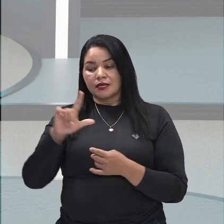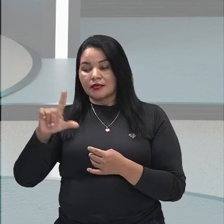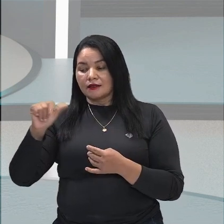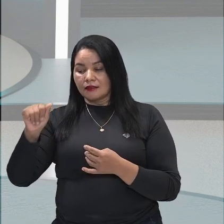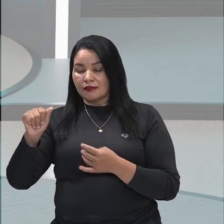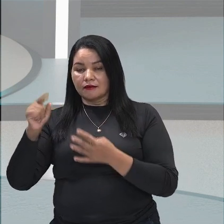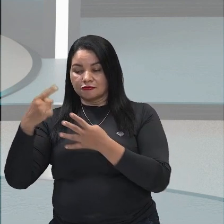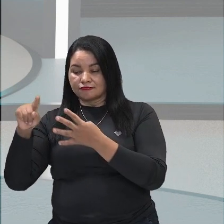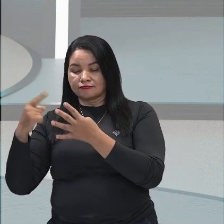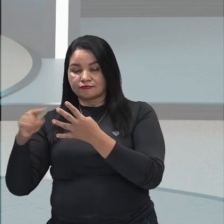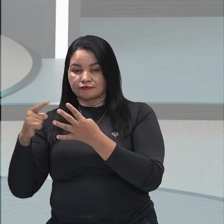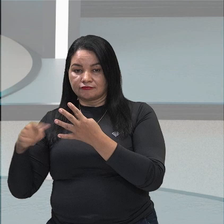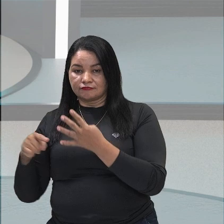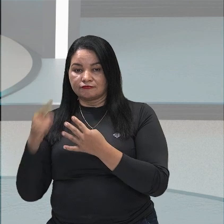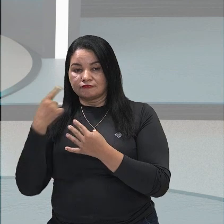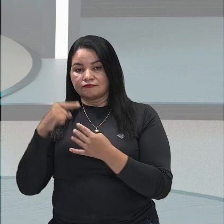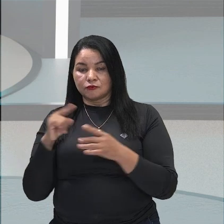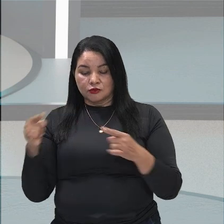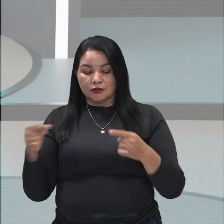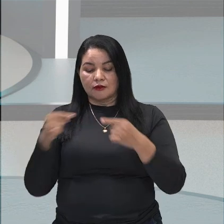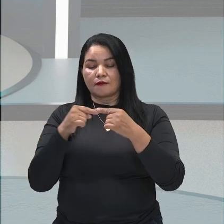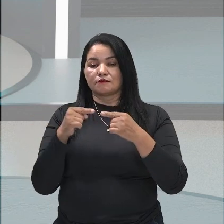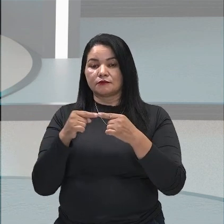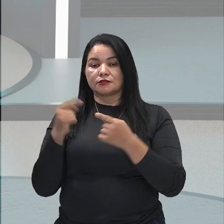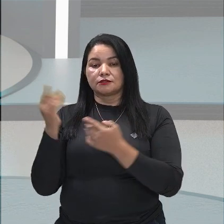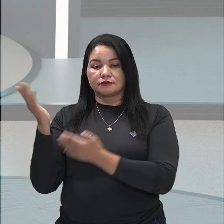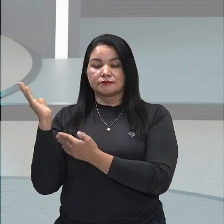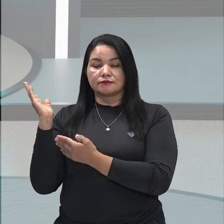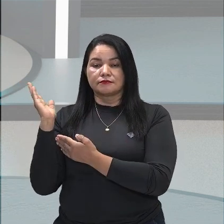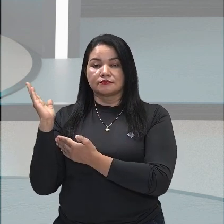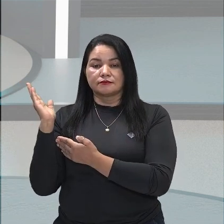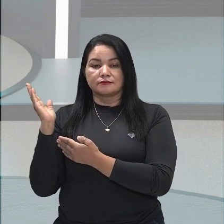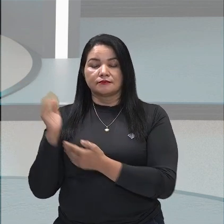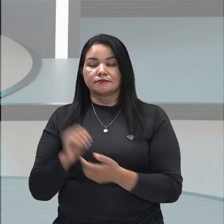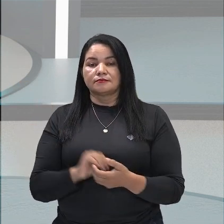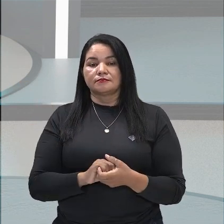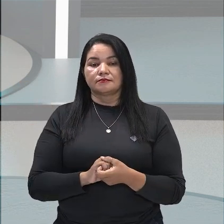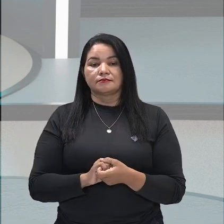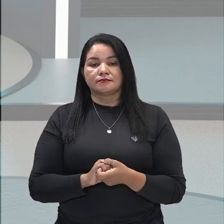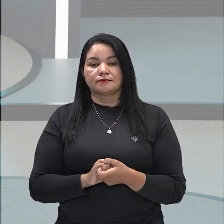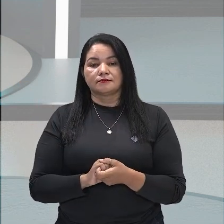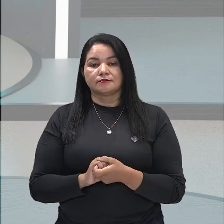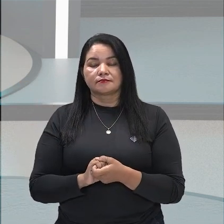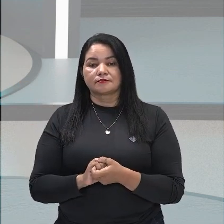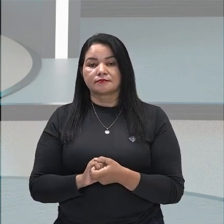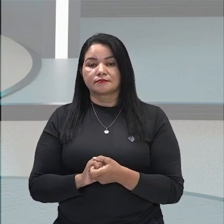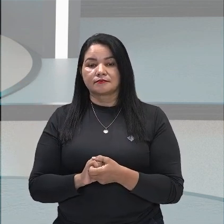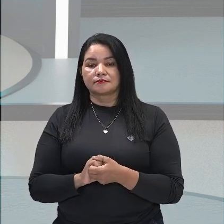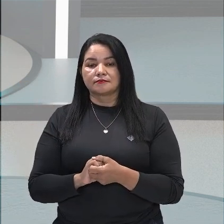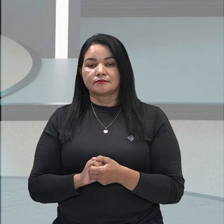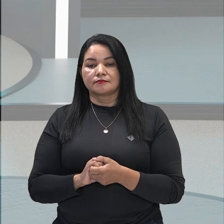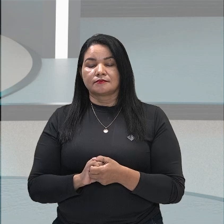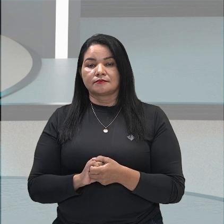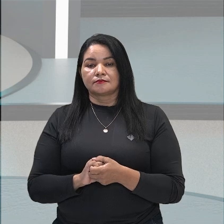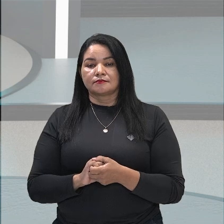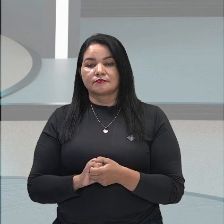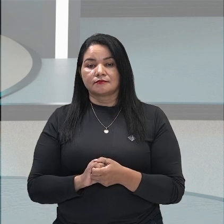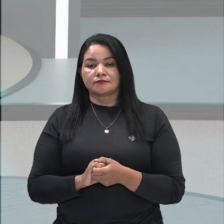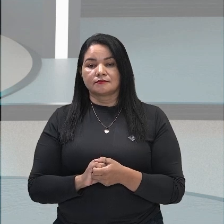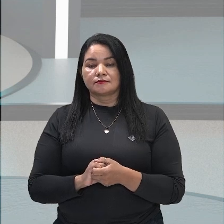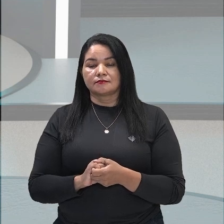la oveja, el elefante, la elefanta, el gallo, la gallina, el jabalí, la